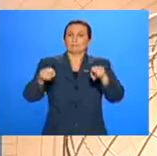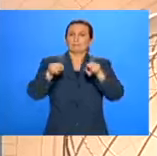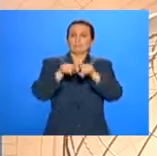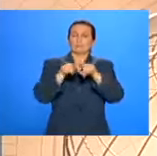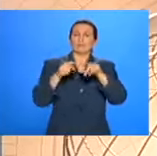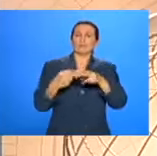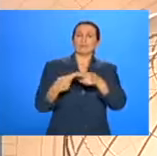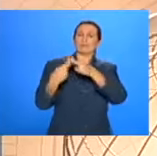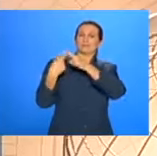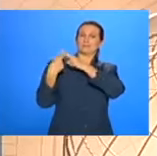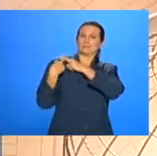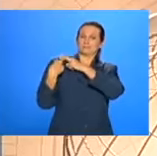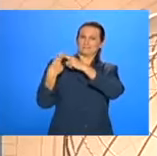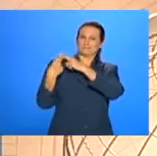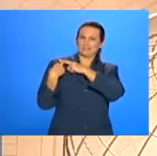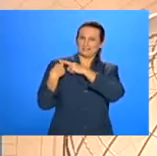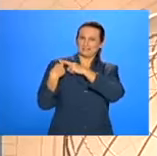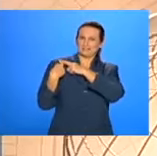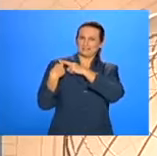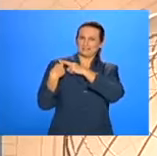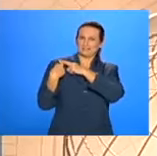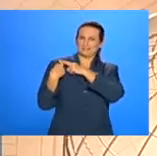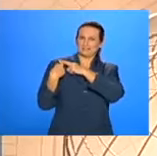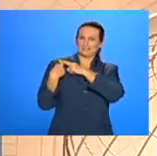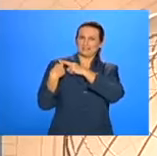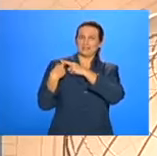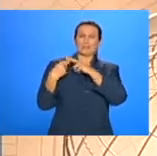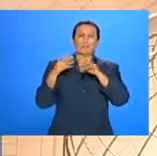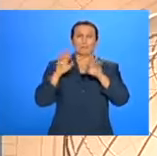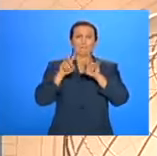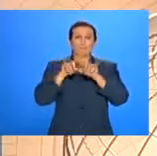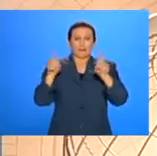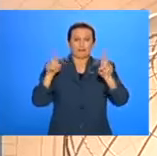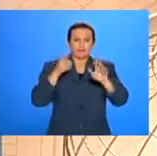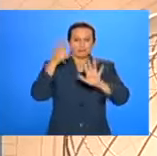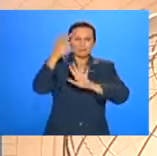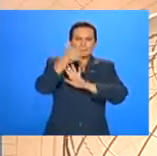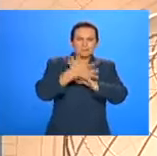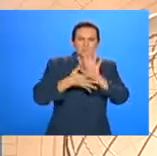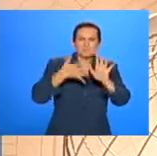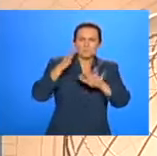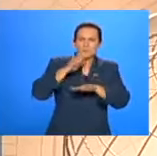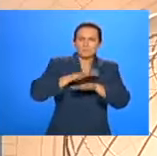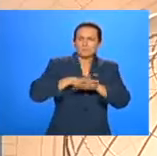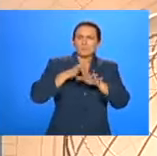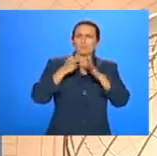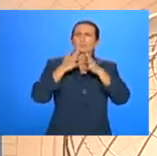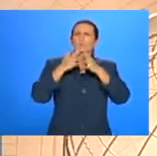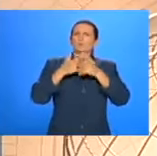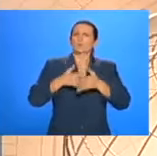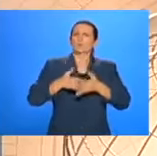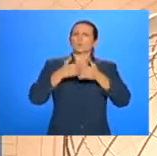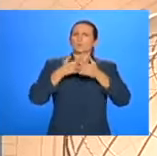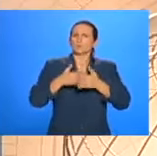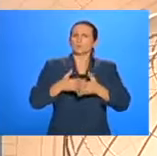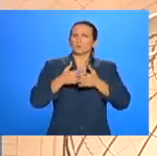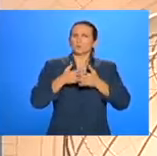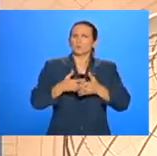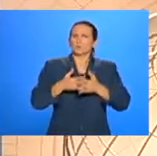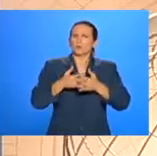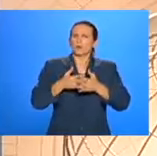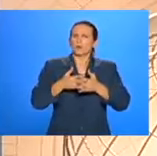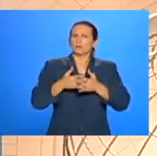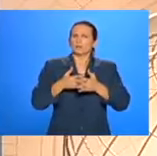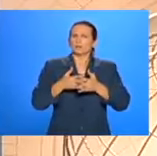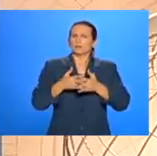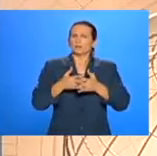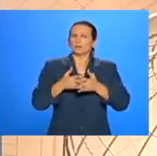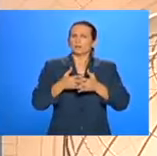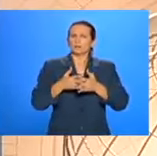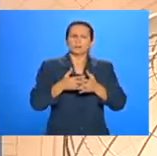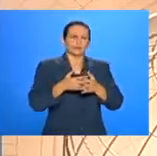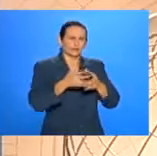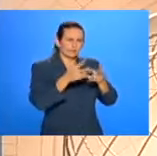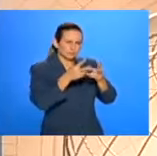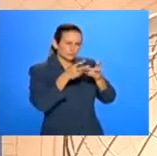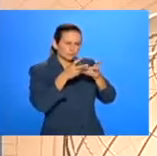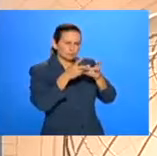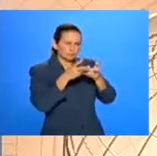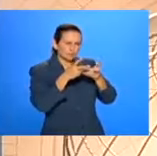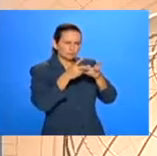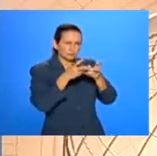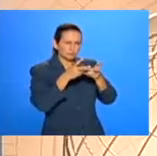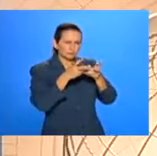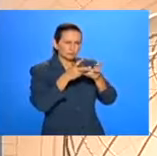interpretação pode ser considerada mais complexa do que a interpretação entre duas línguas orais. Contudo,